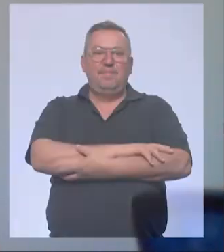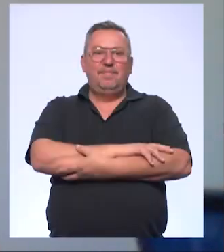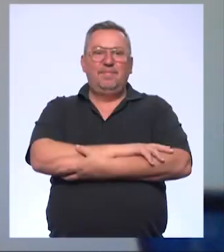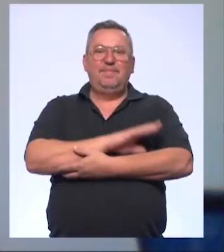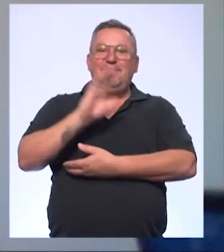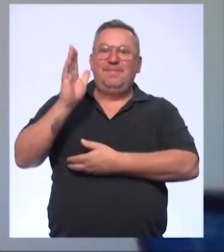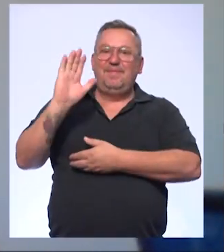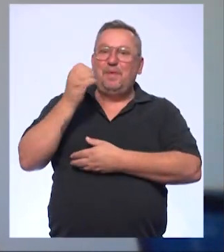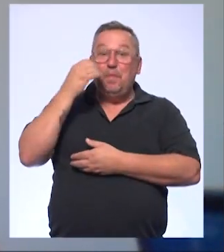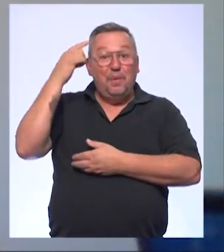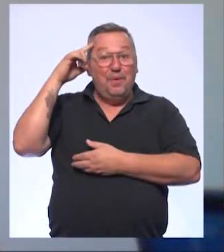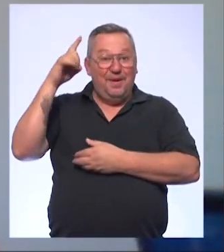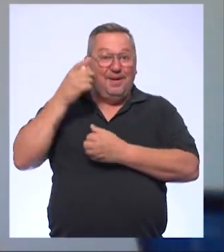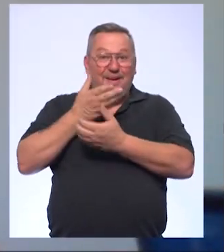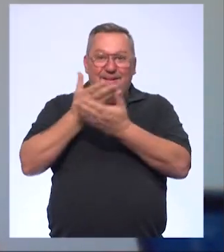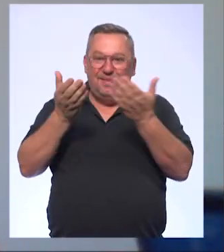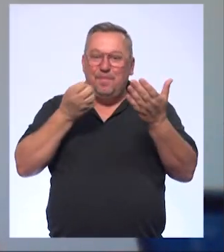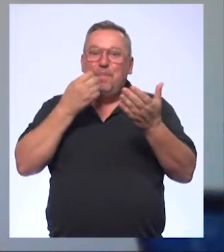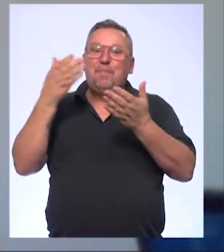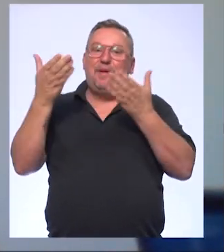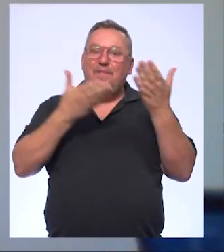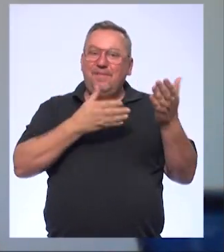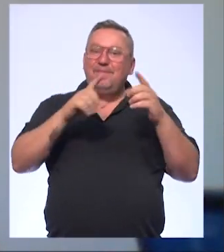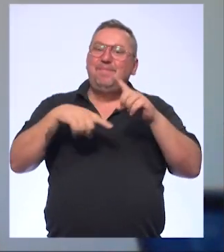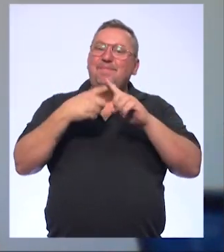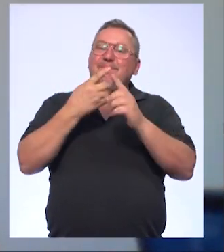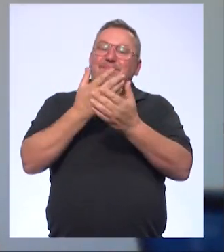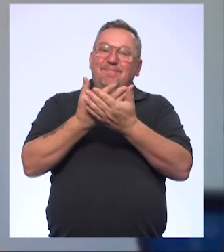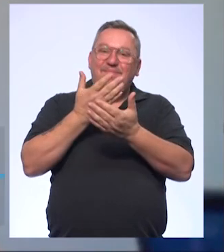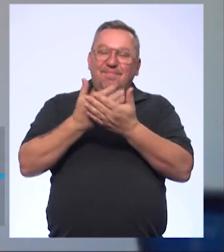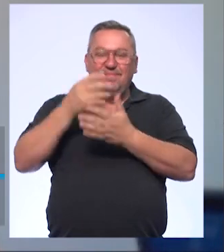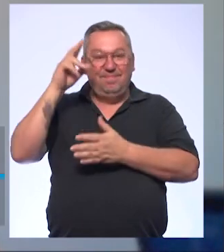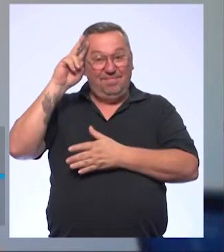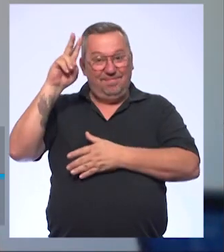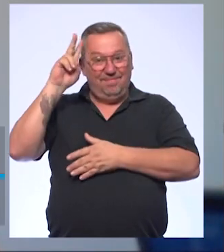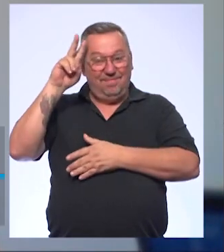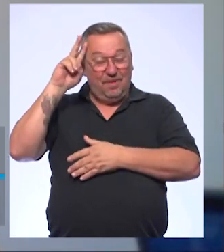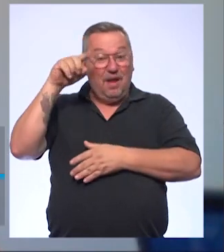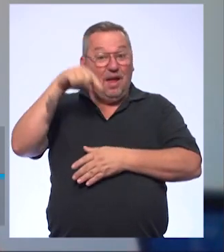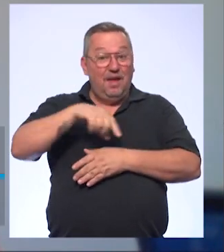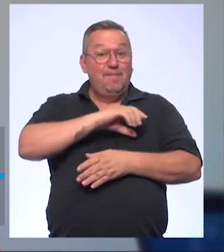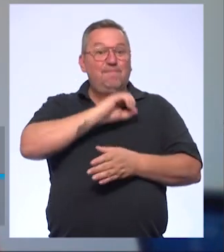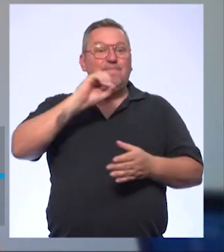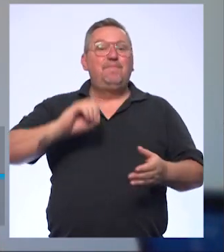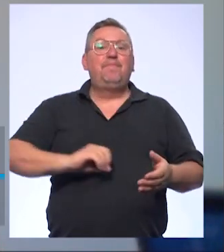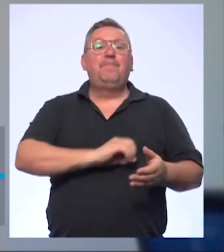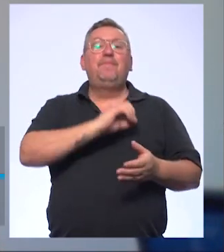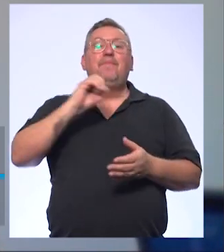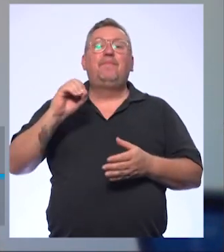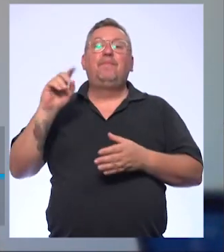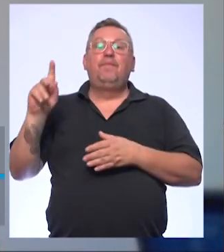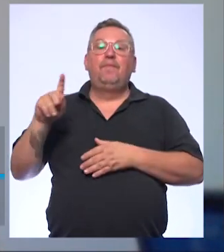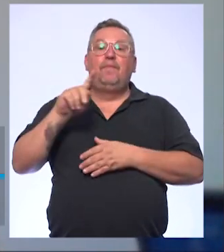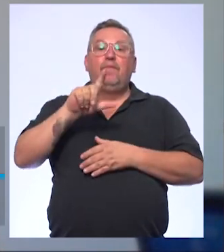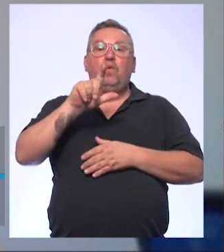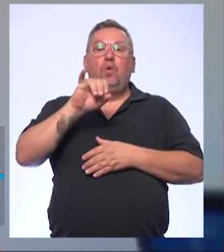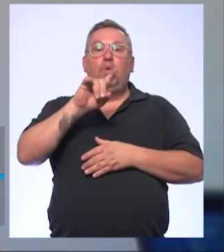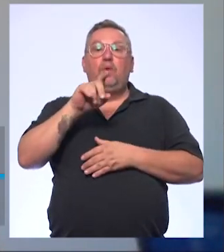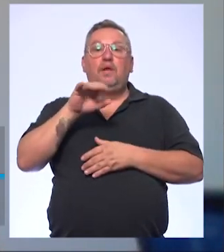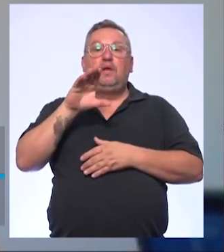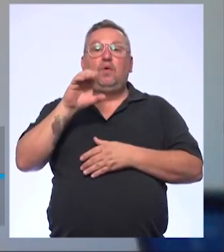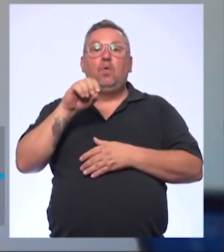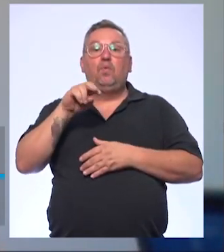Bom dia a todos, sejam bem-vindos a mais uma aula de História aqui do Centro de Mídias. Eu sou a professora Luíse